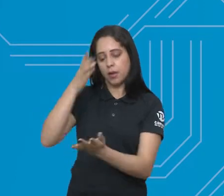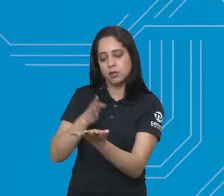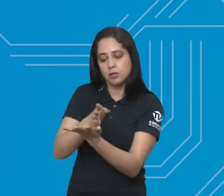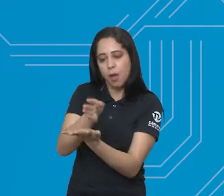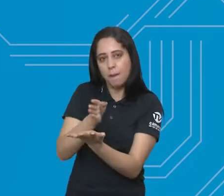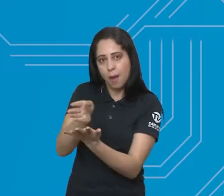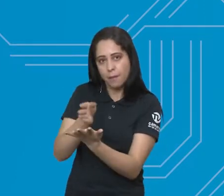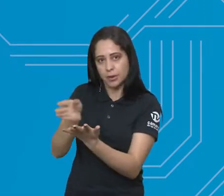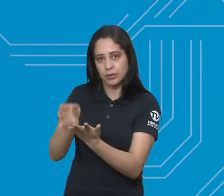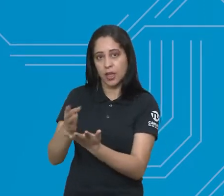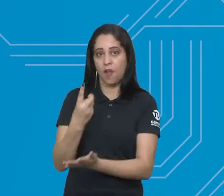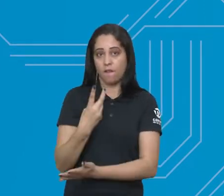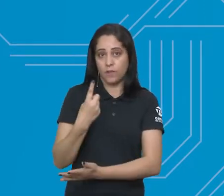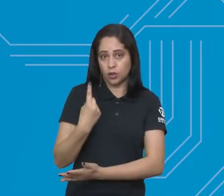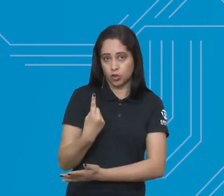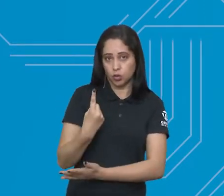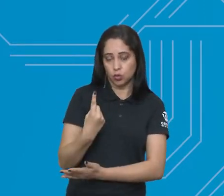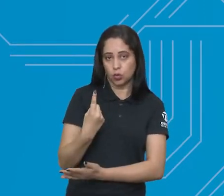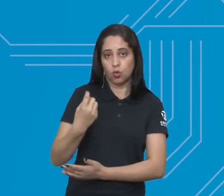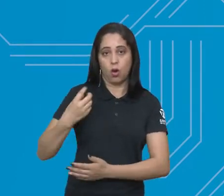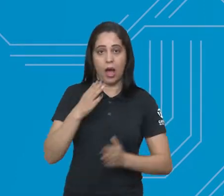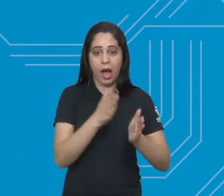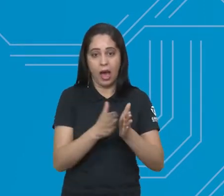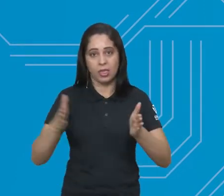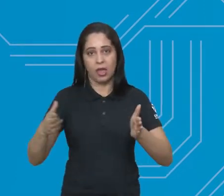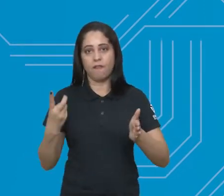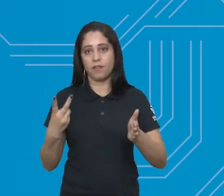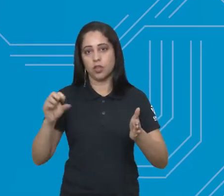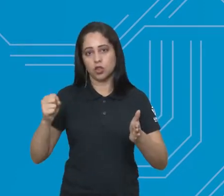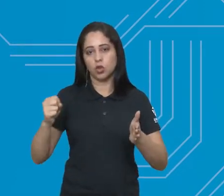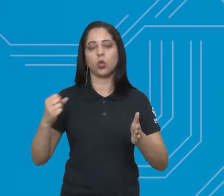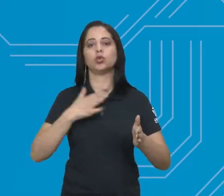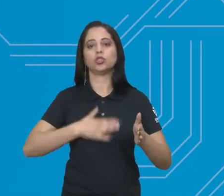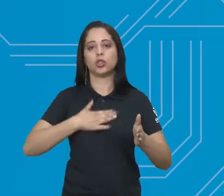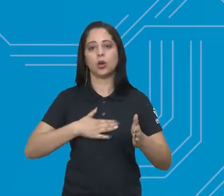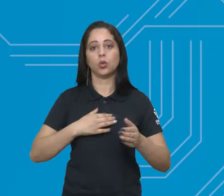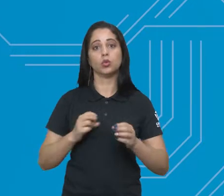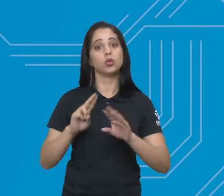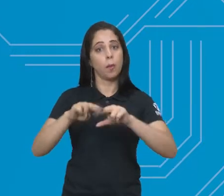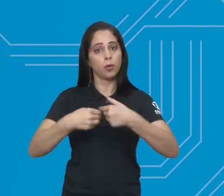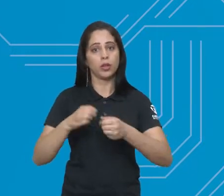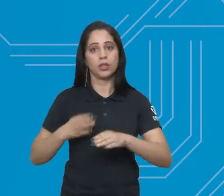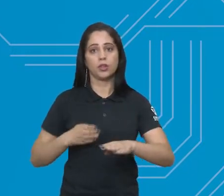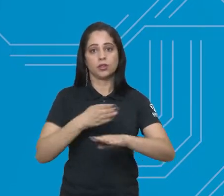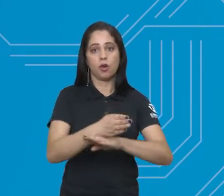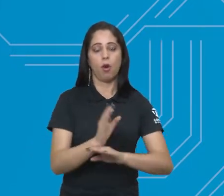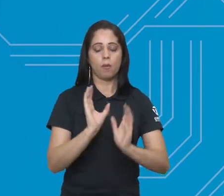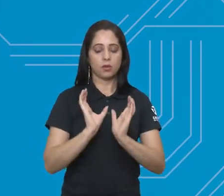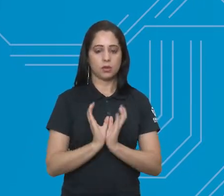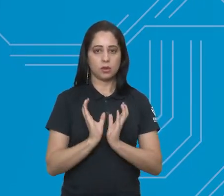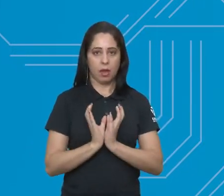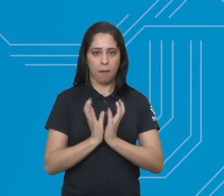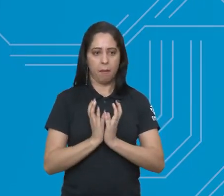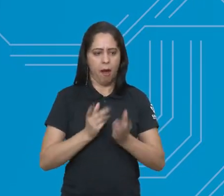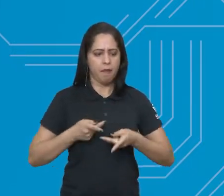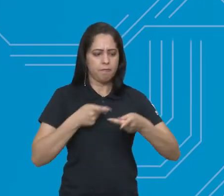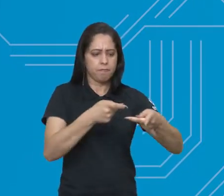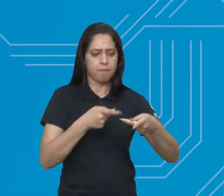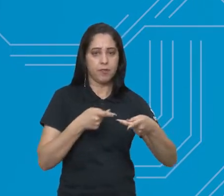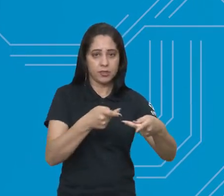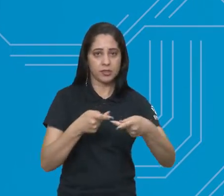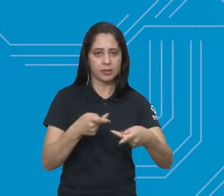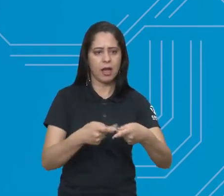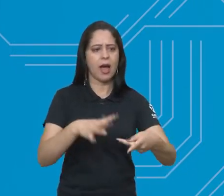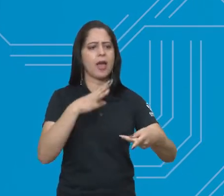Múltipla entre os dias 21 e 28 de agosto. Por isso, nós fomos até a APAI de São José dos Campos, a Associação de Pais